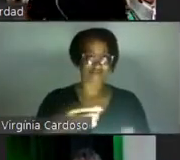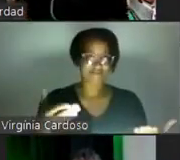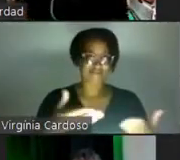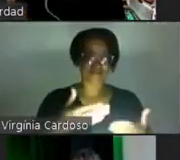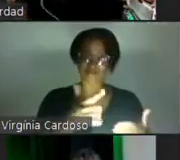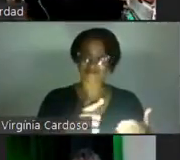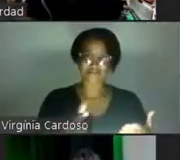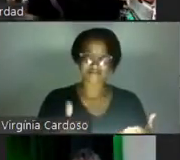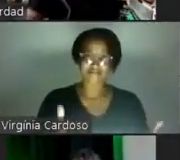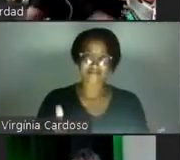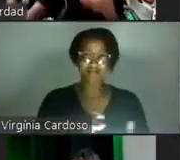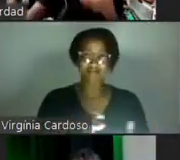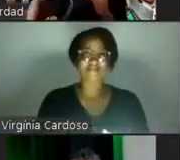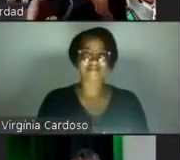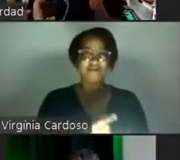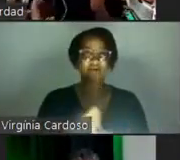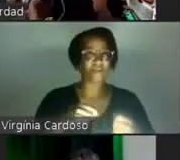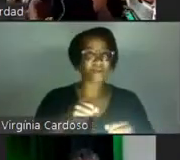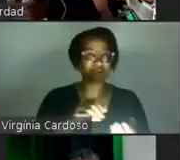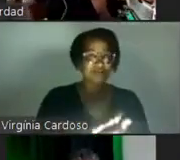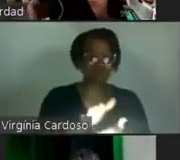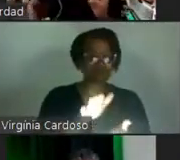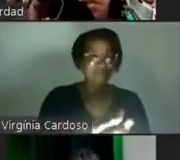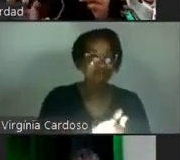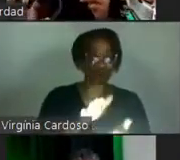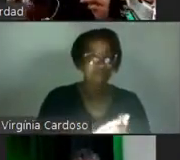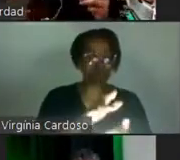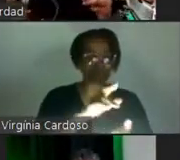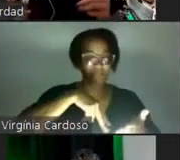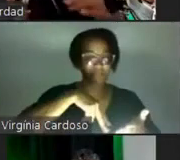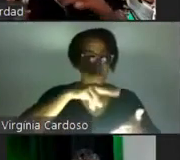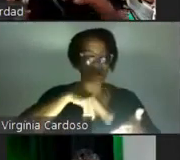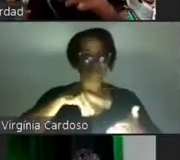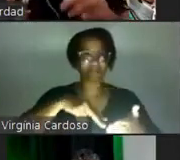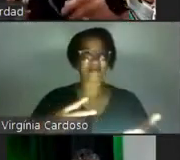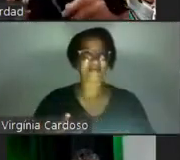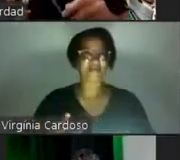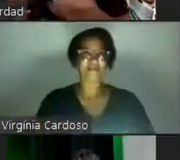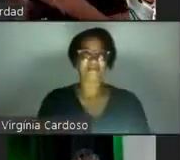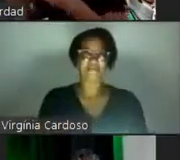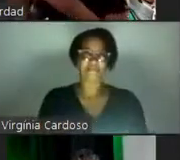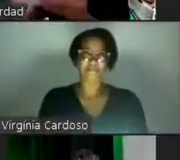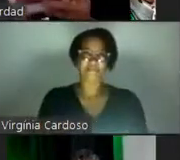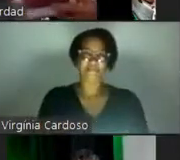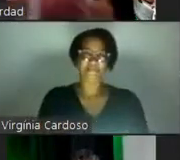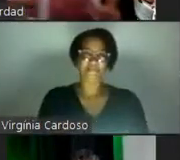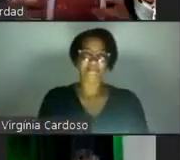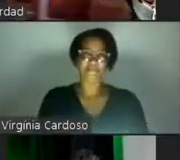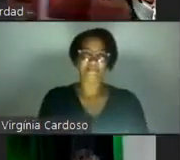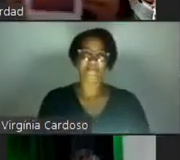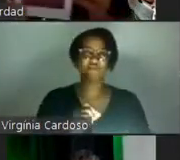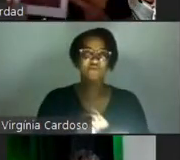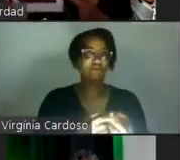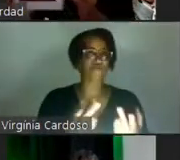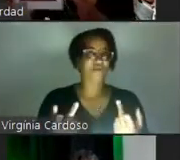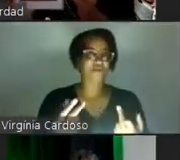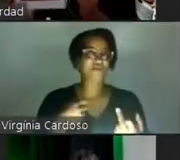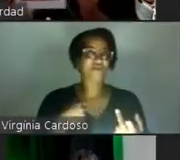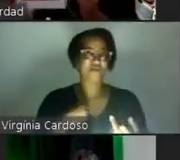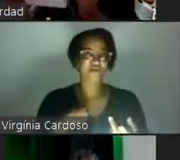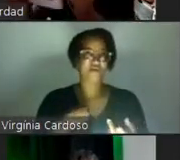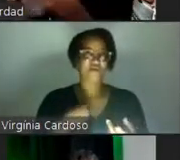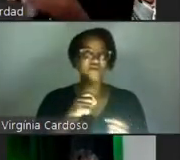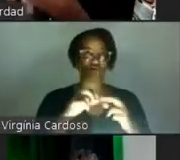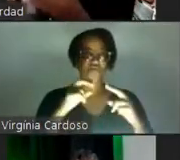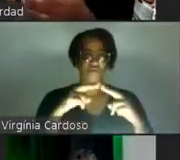Eu tinha que ter imprimido o livro para ler. Assim, Sidona. Você tinha que fazer assim que nem eu, ó. Esse aqui eu lancei virtual.